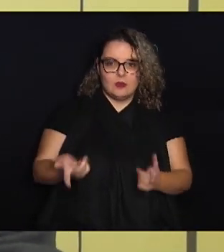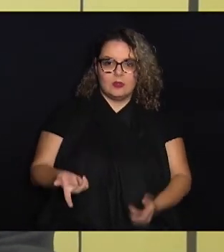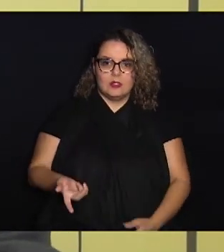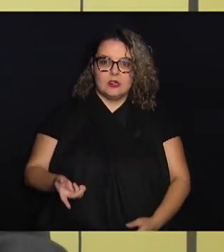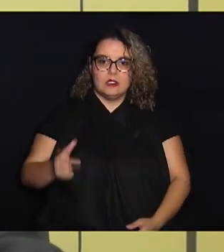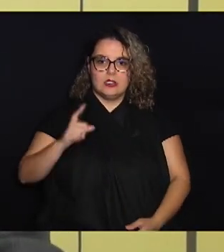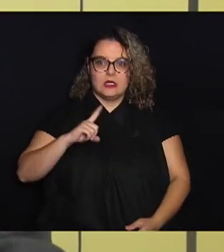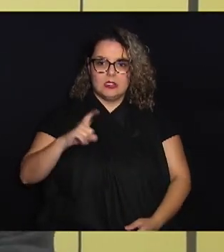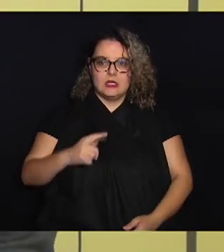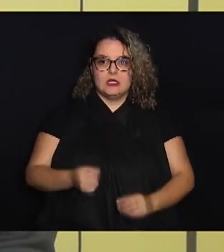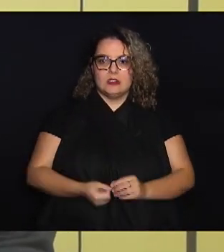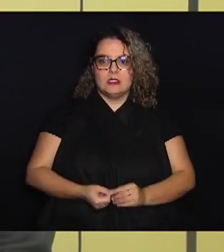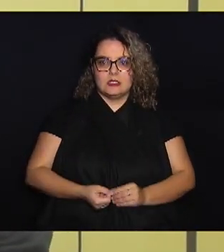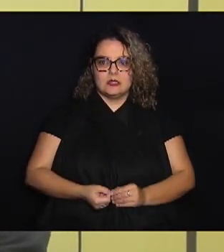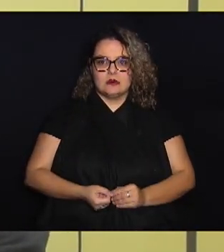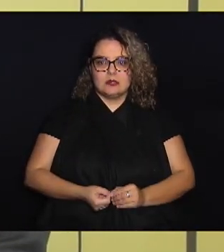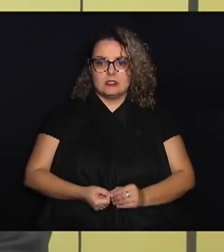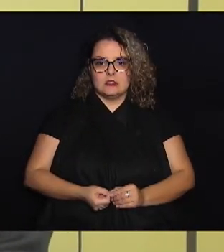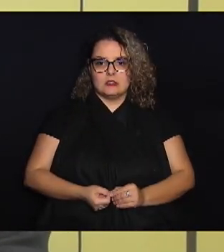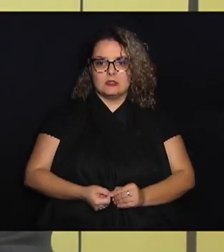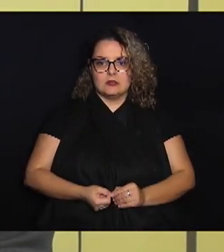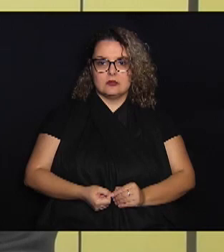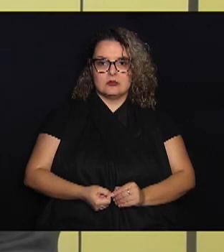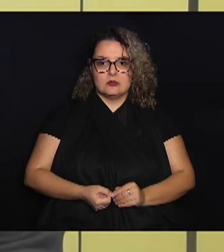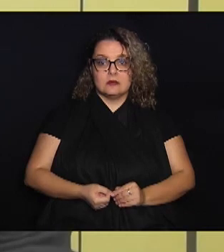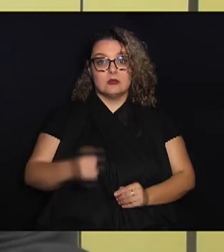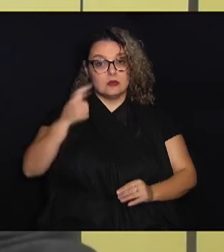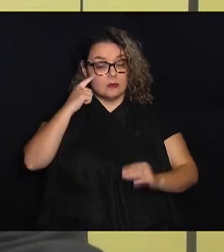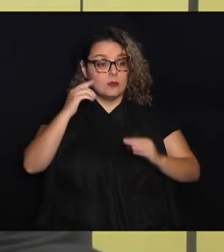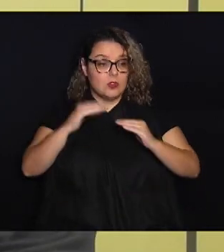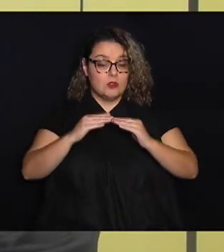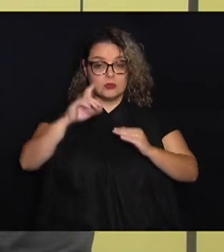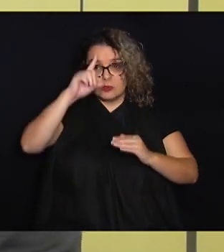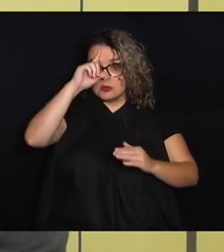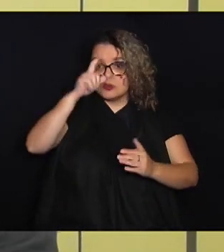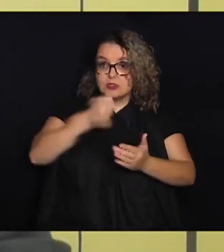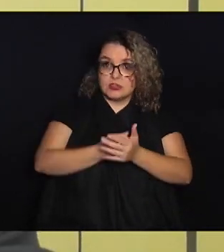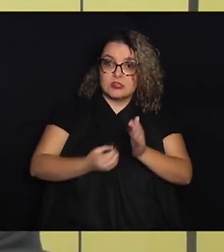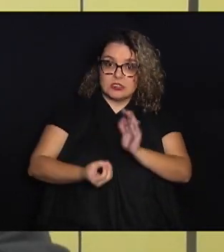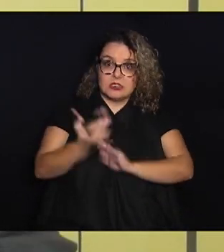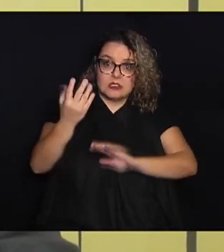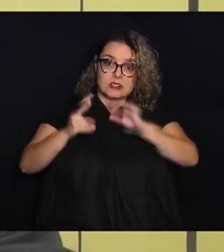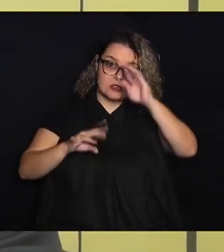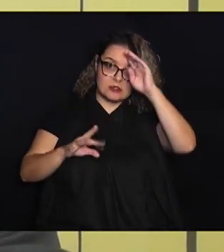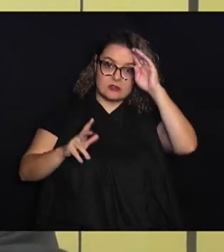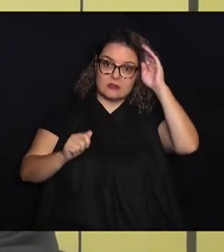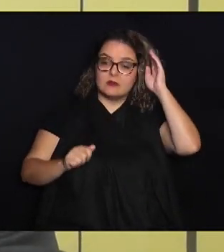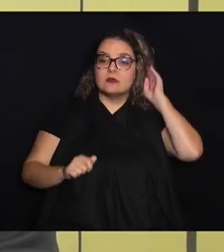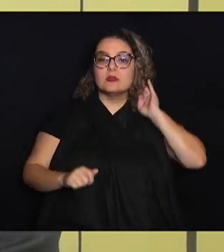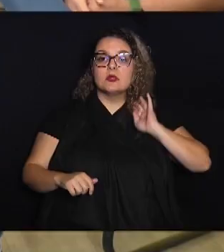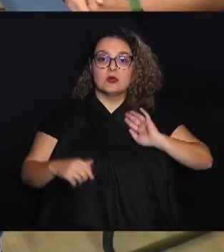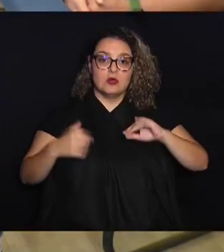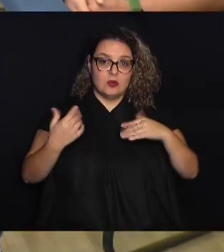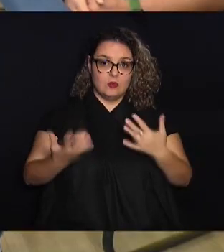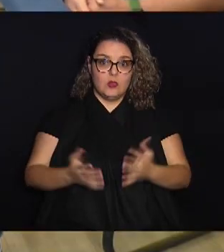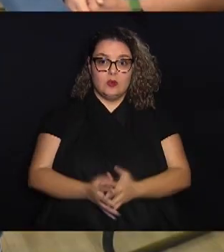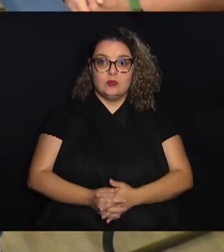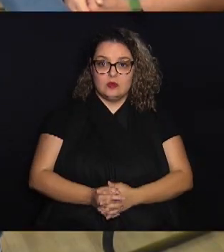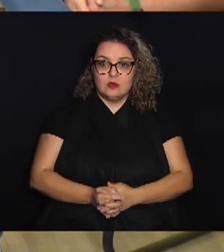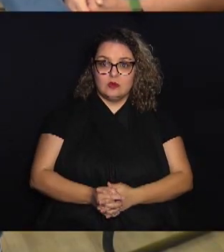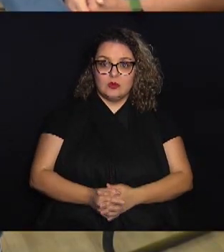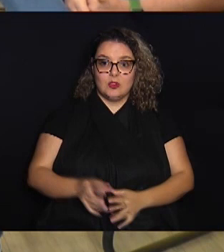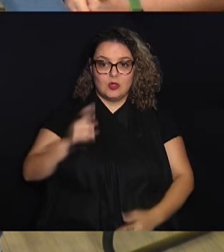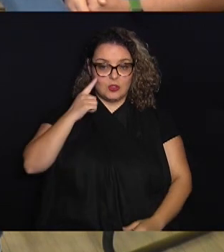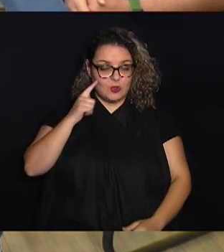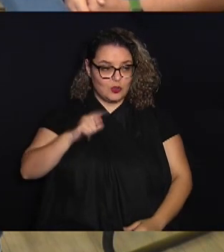contando ali com uma coincidência da data da decisão da criação dessa vila. Bom, e você evidentemente trabalha